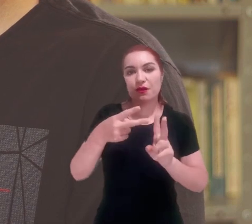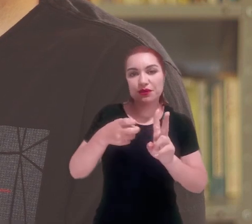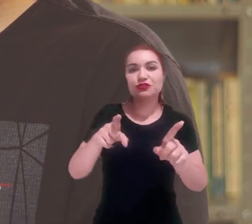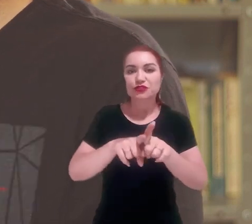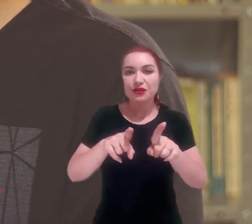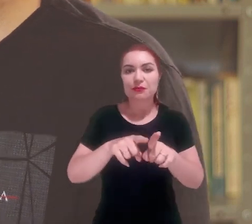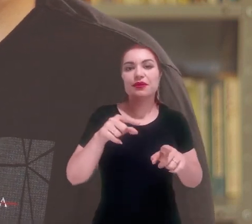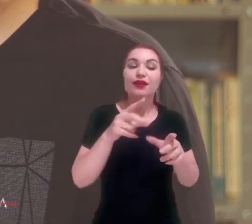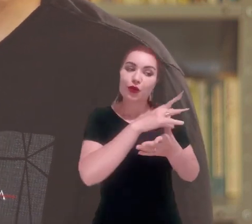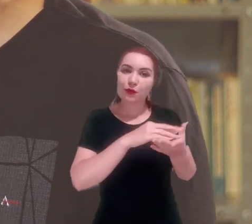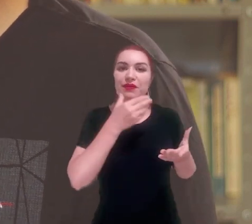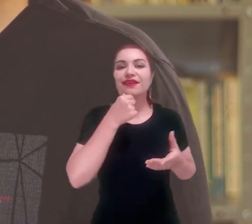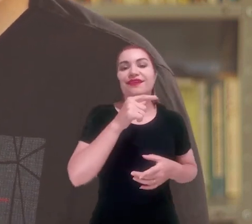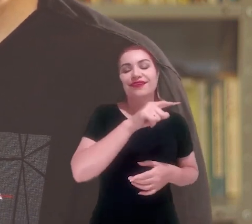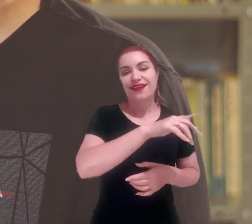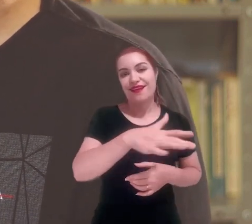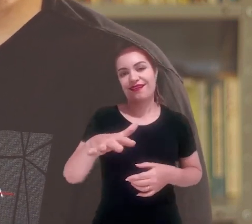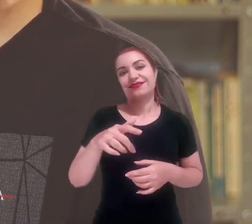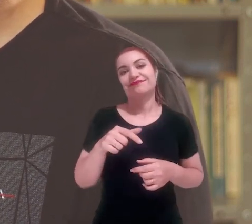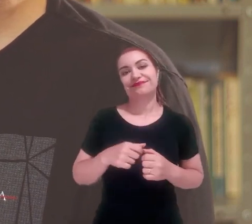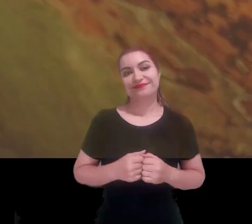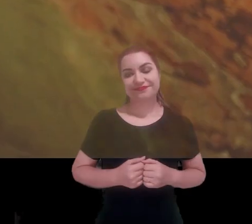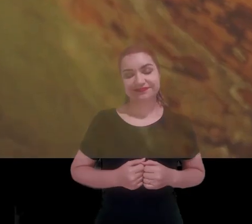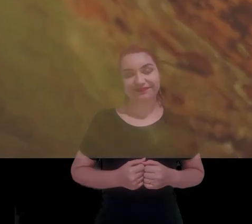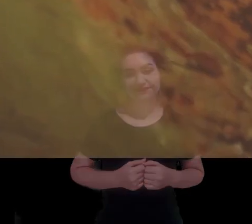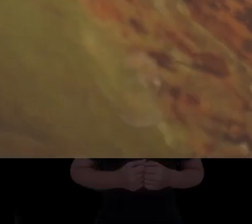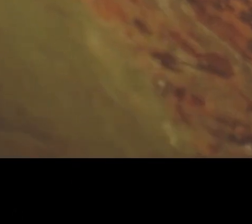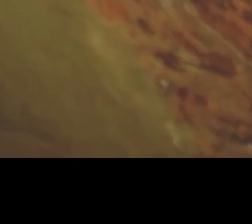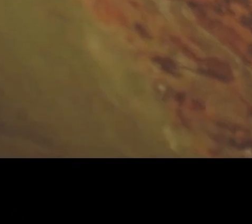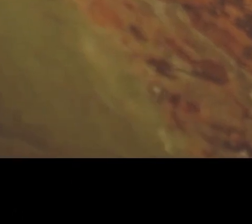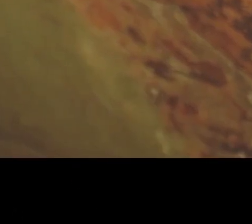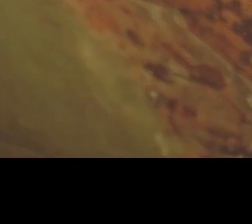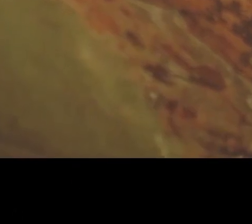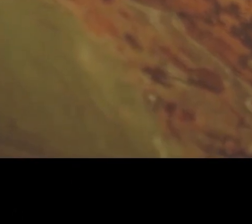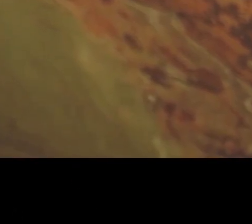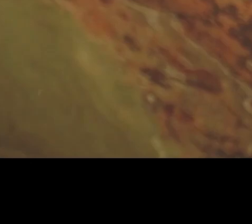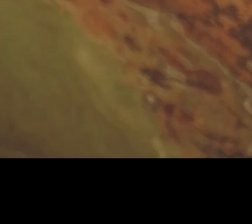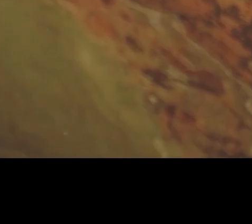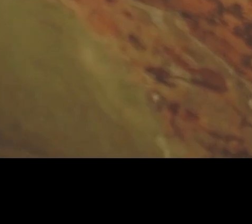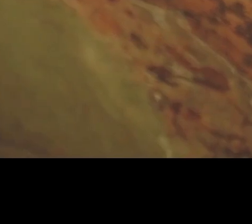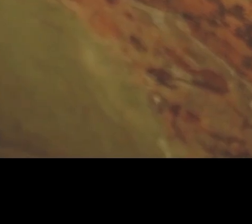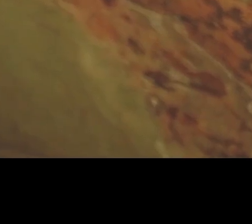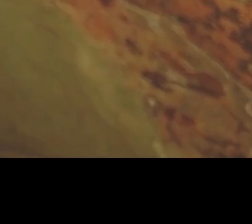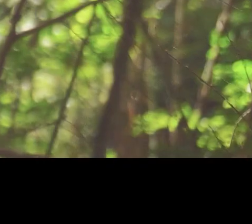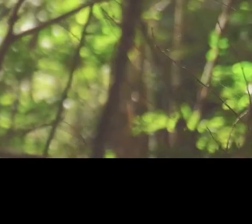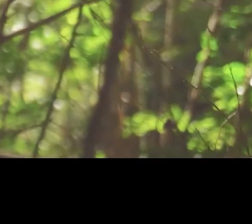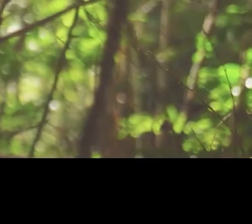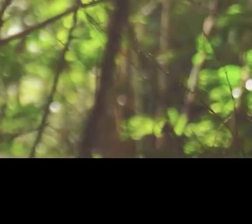na verdade ela copia o nome do rio, que é a primeira homenagem. Em cores, teias de aranha, em uma das paredes da